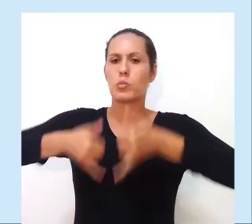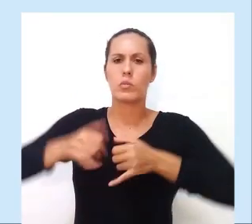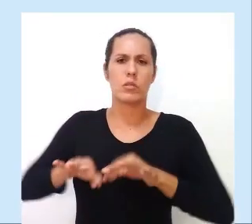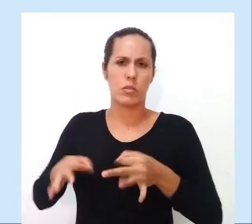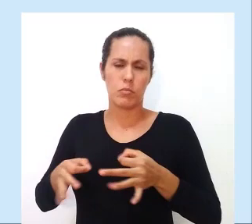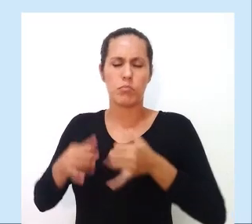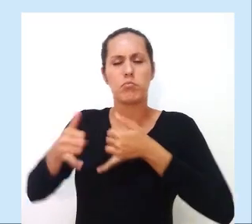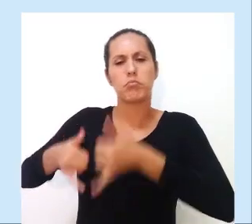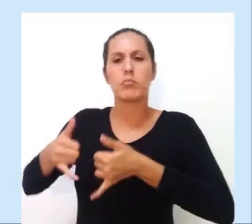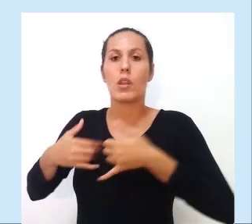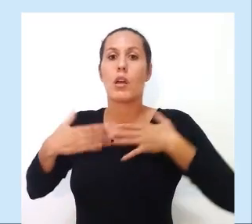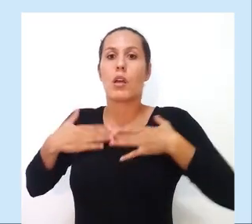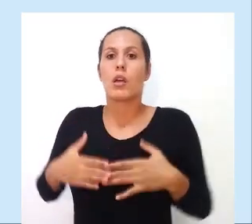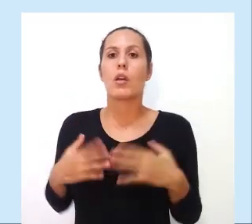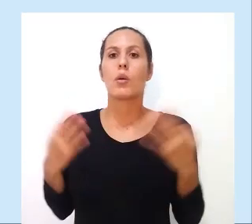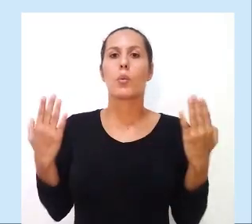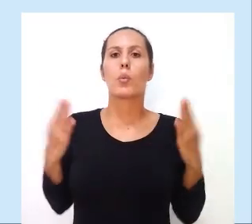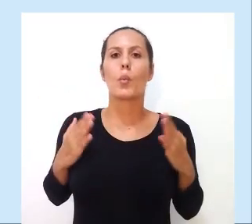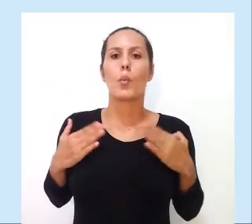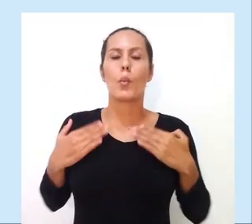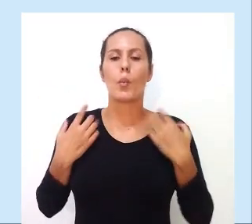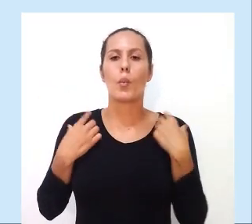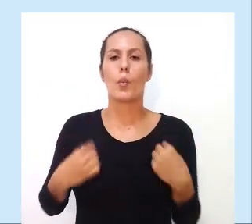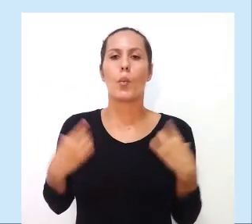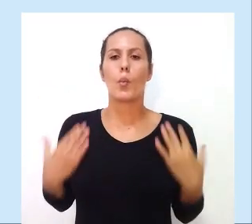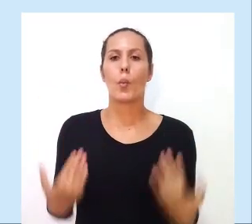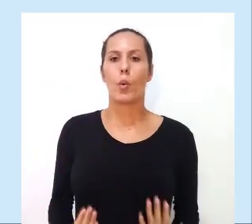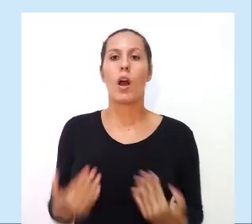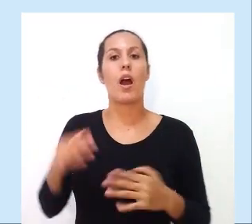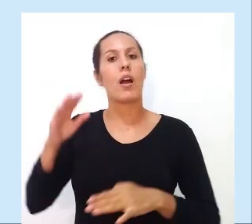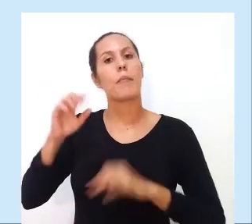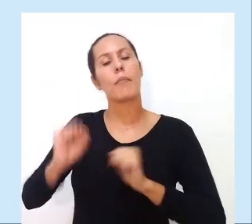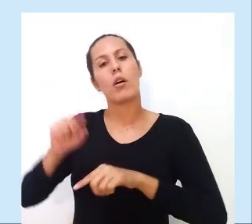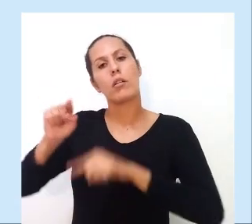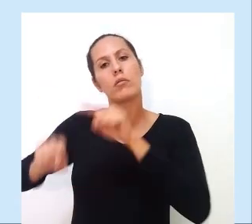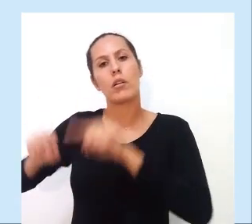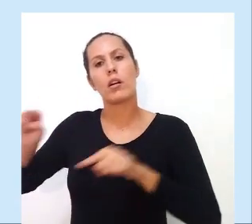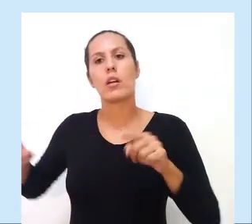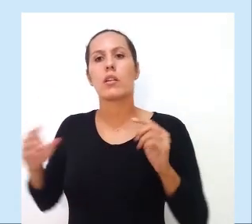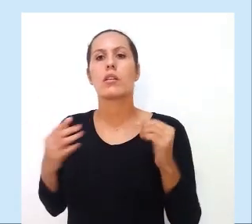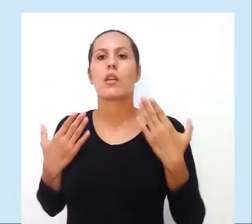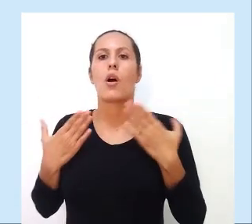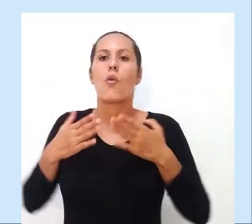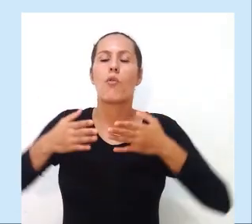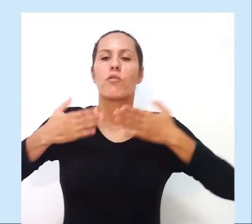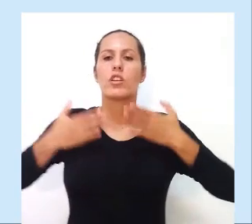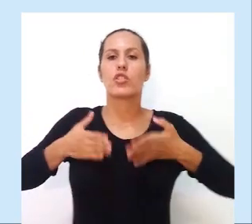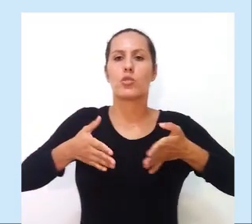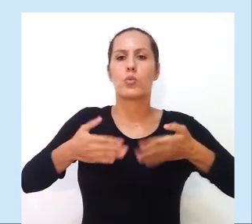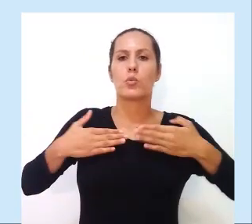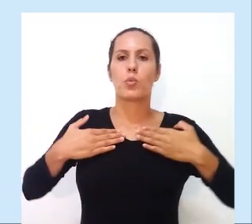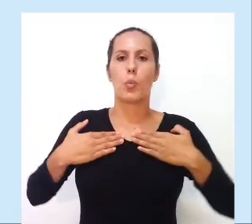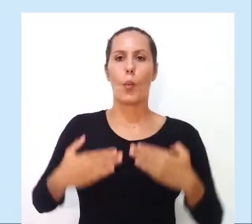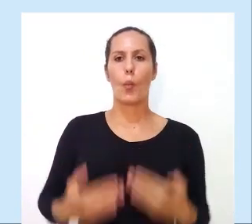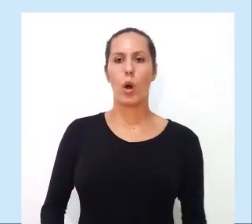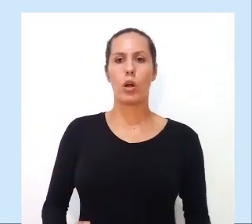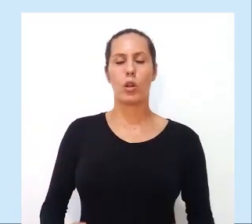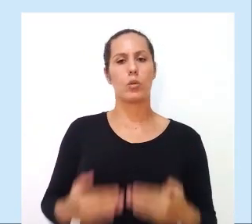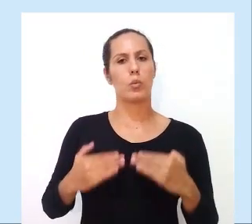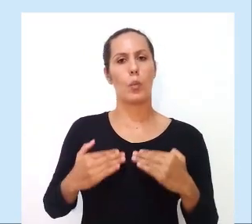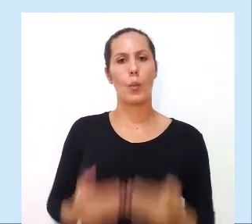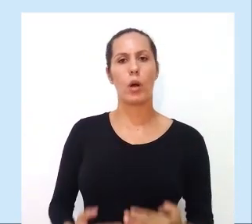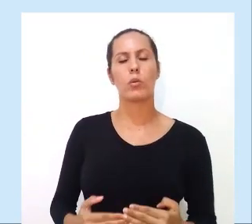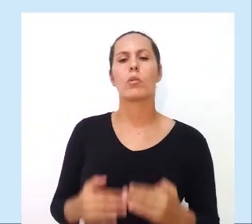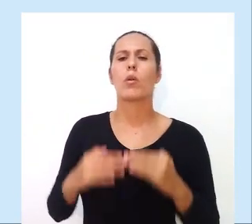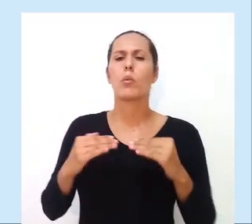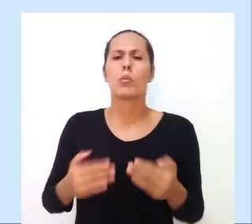salto, né, e de vestidos. E aí vai ter a variação dependendo da dança, porque pode ser um vestido mais longo, um vestido